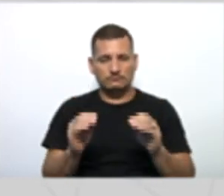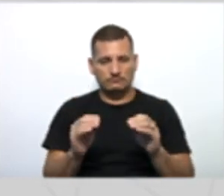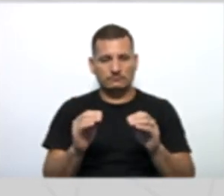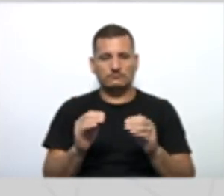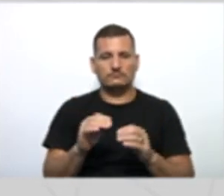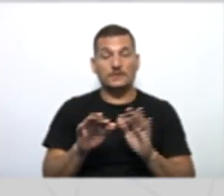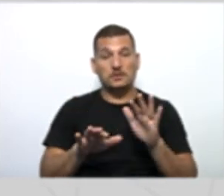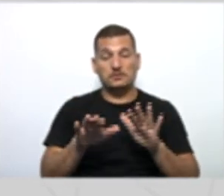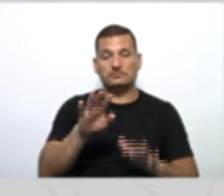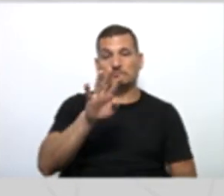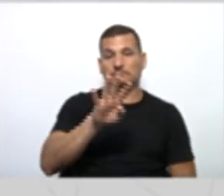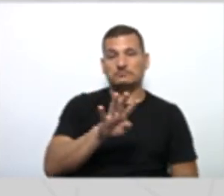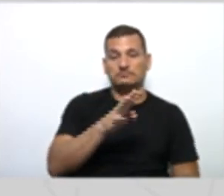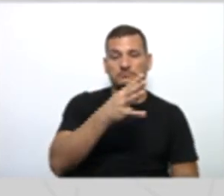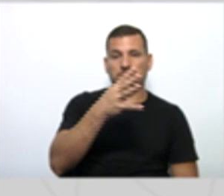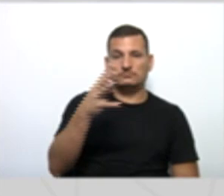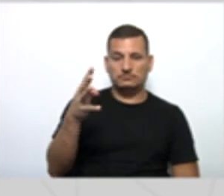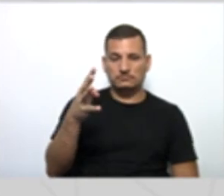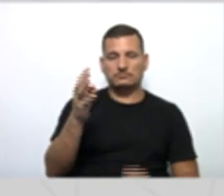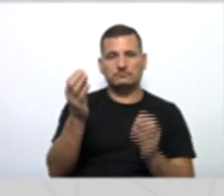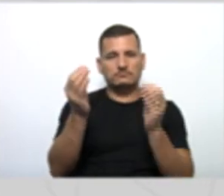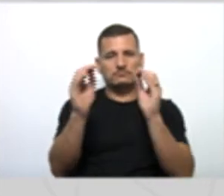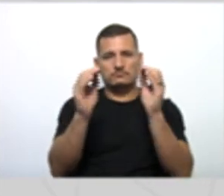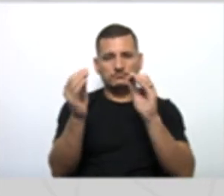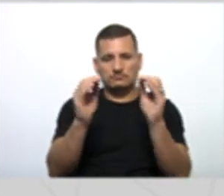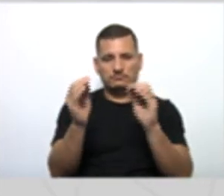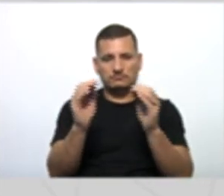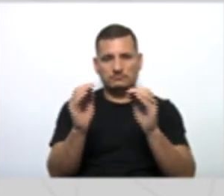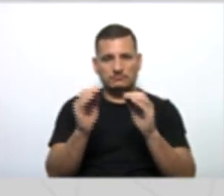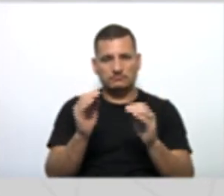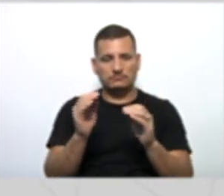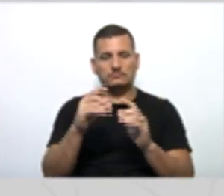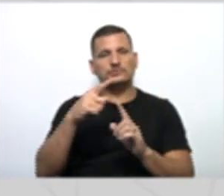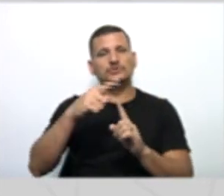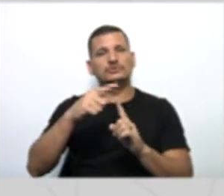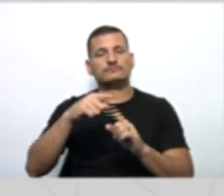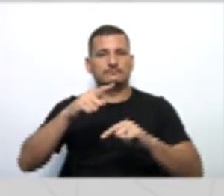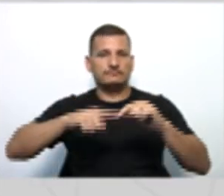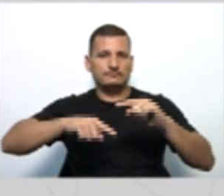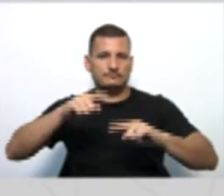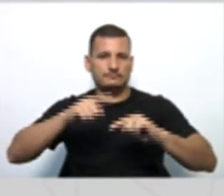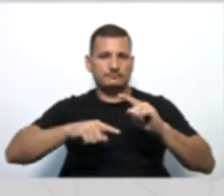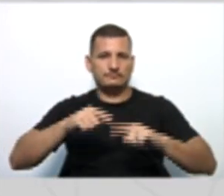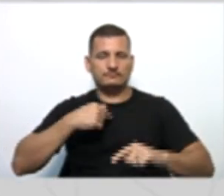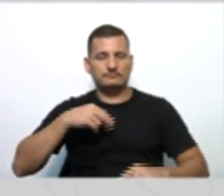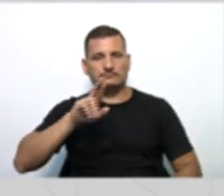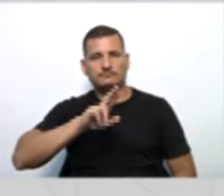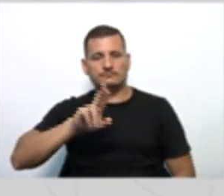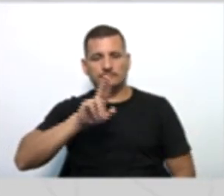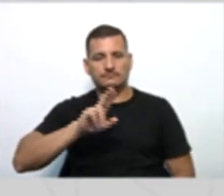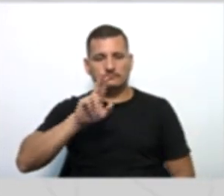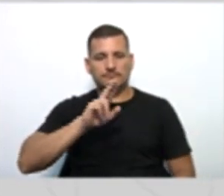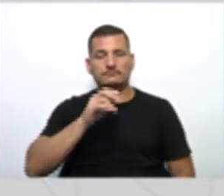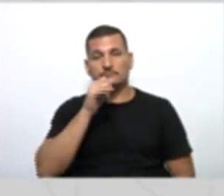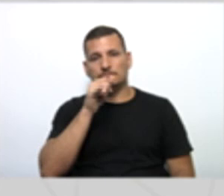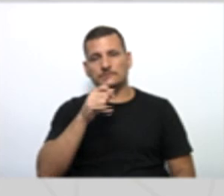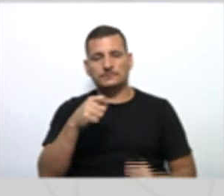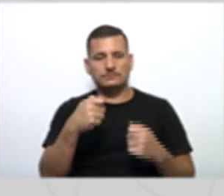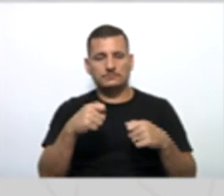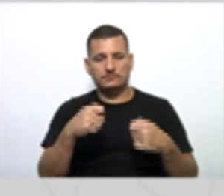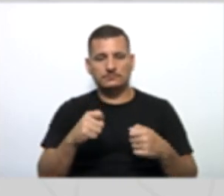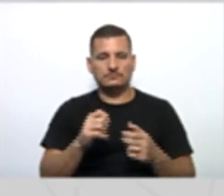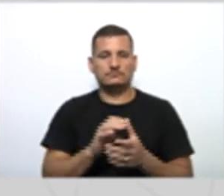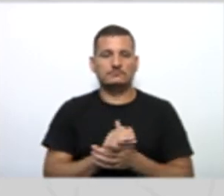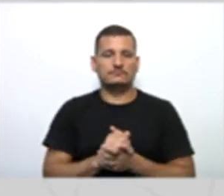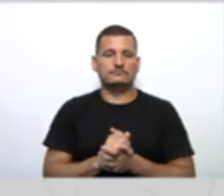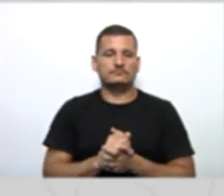de quadro, em forma de tabela, no qual eu descrevo o tipo de material que eu vou usar. Se eu vou precisar